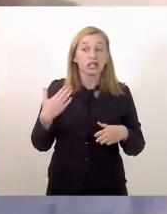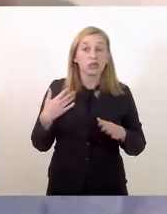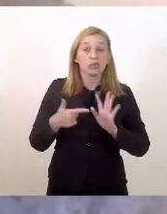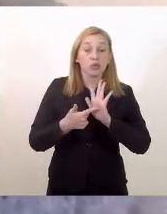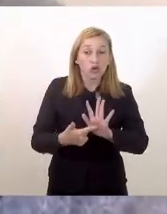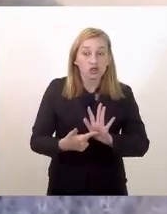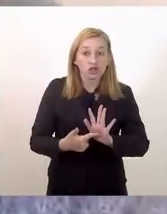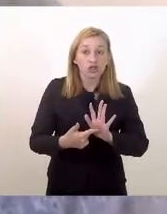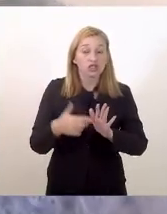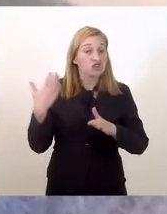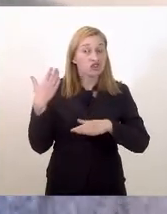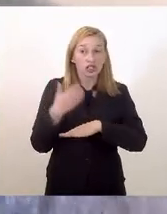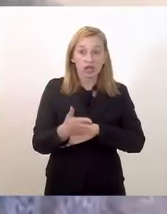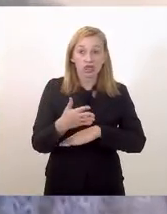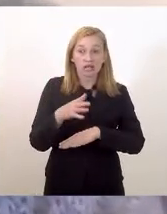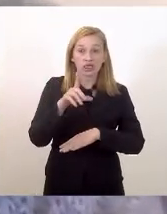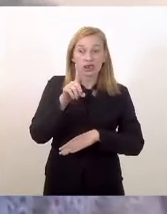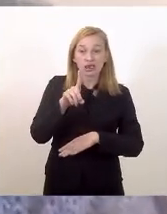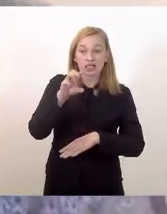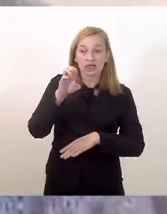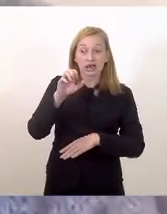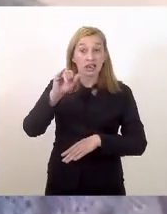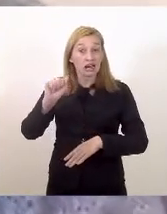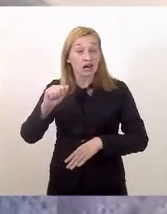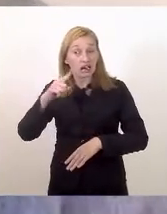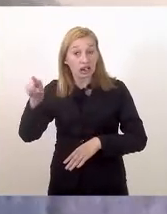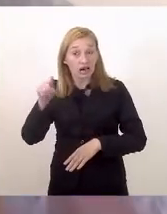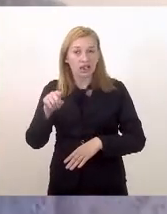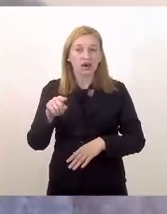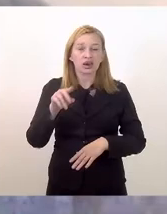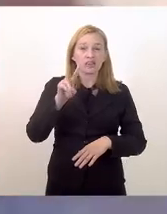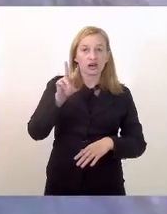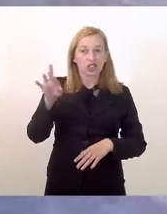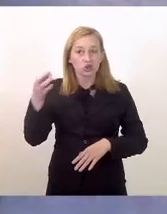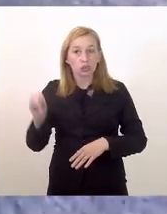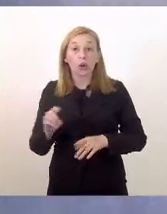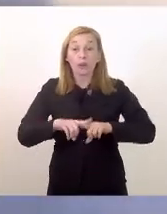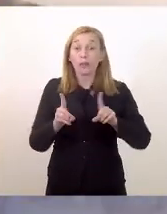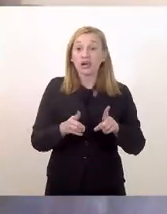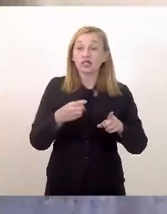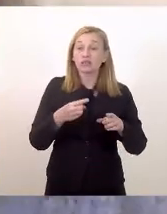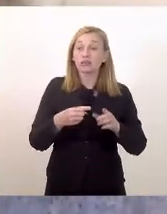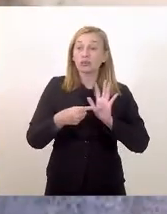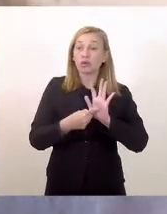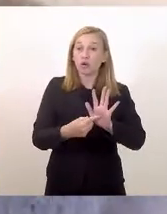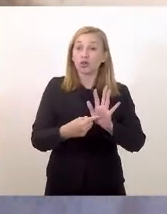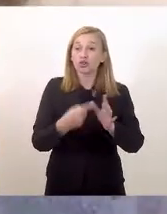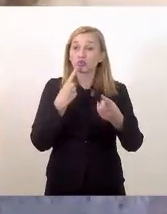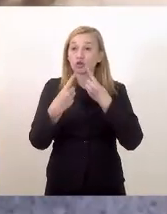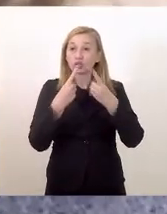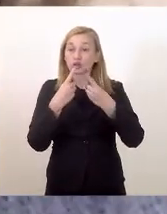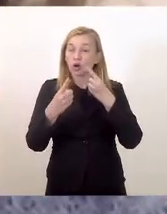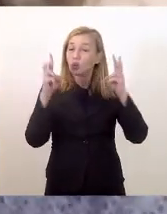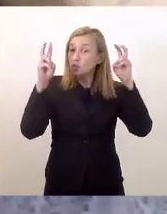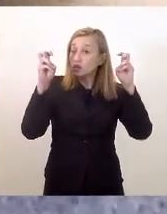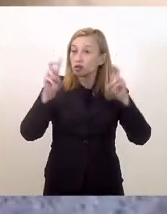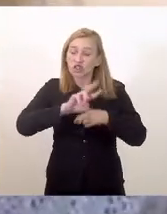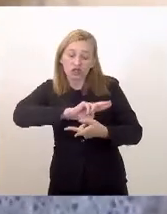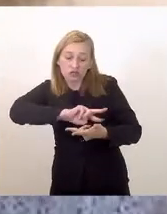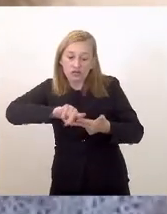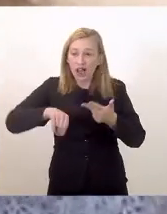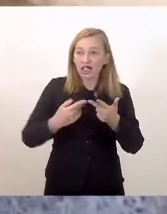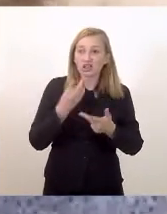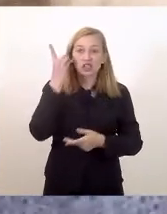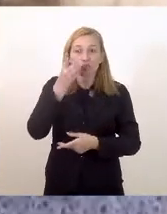na região do Sul Fluminense, ali em Vassouras, mas ele levanta um debate que há um tempo, né, diversas deputadas fazem aqui